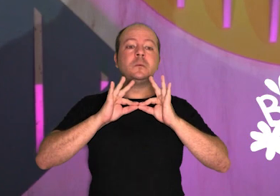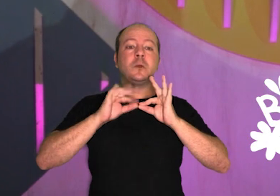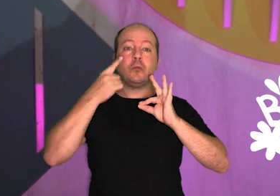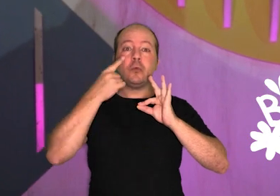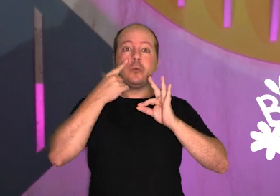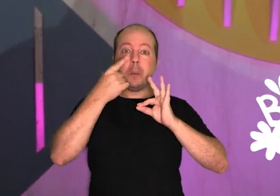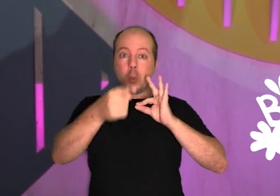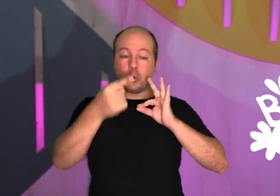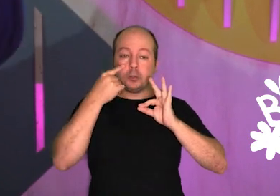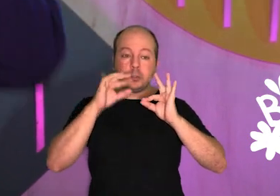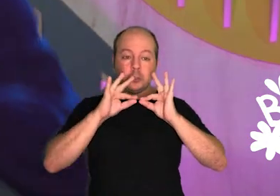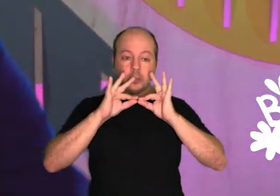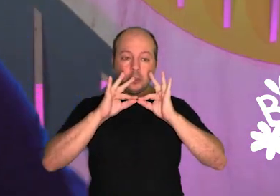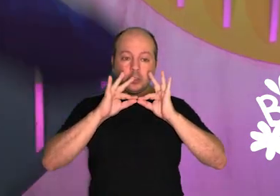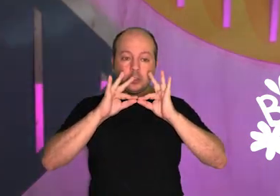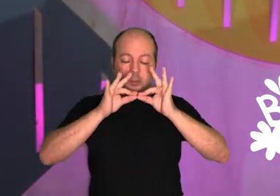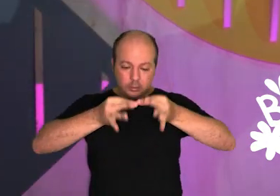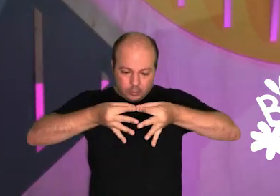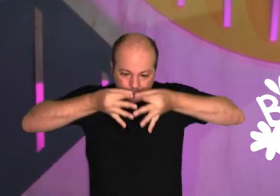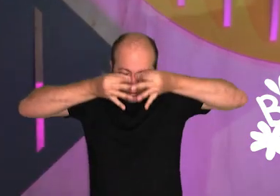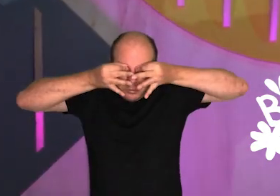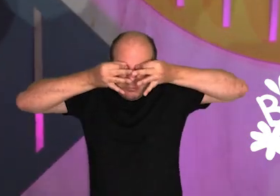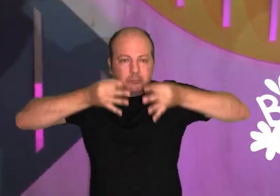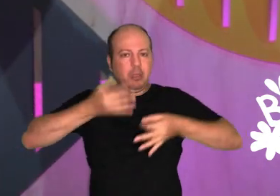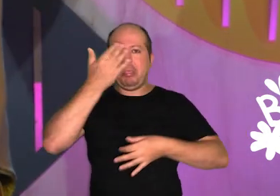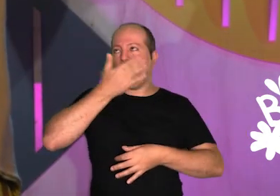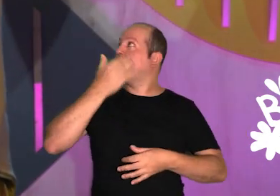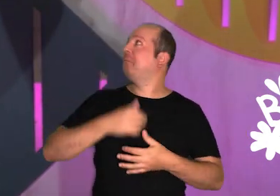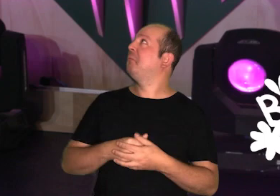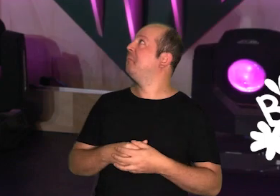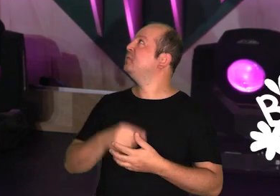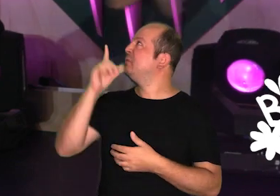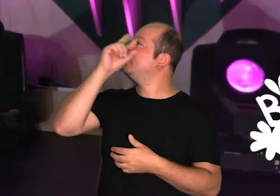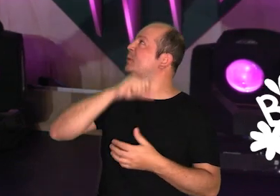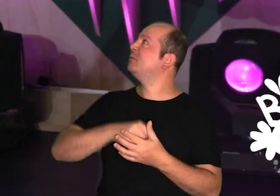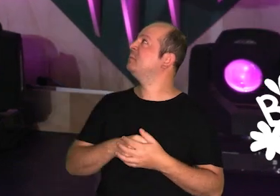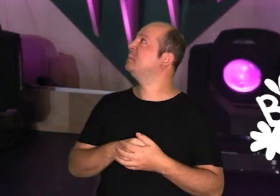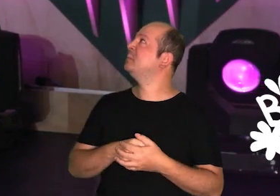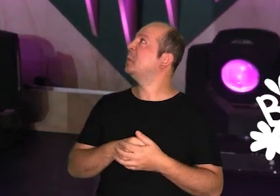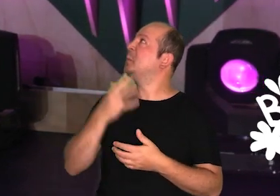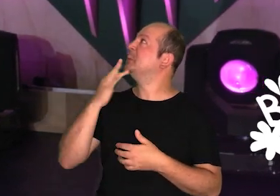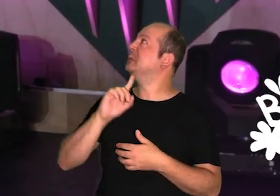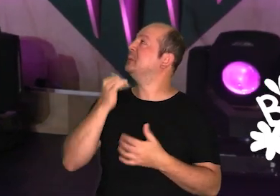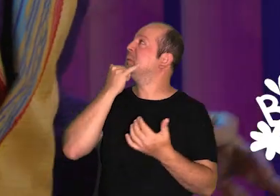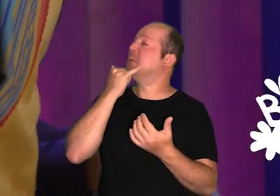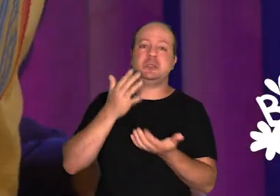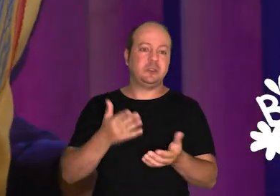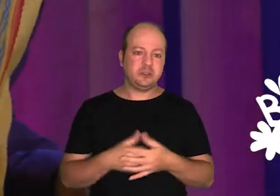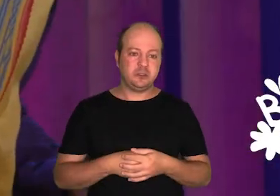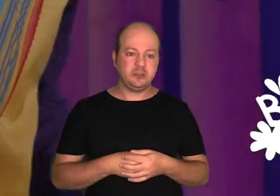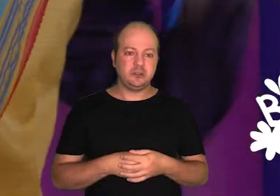ponto fixo. Assim, ó. Óculos. É super simples e voa. Vai